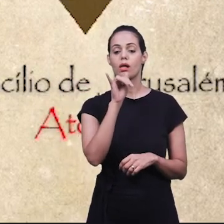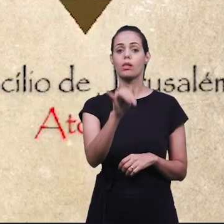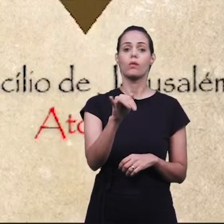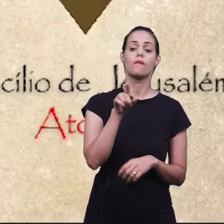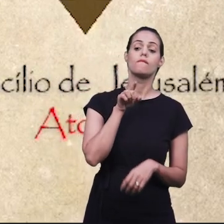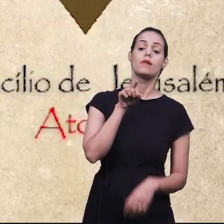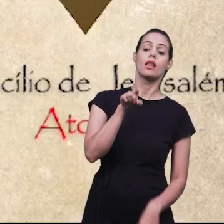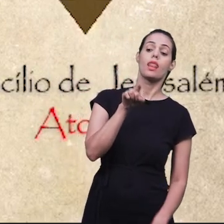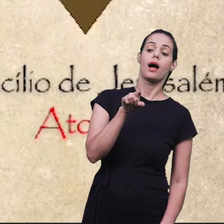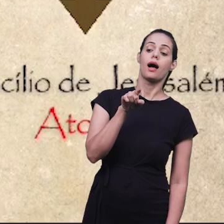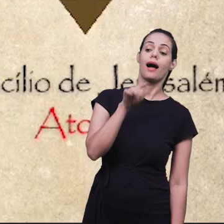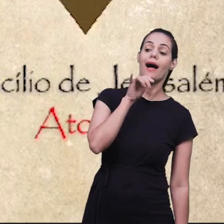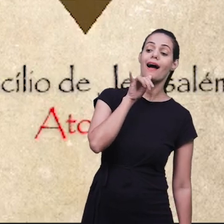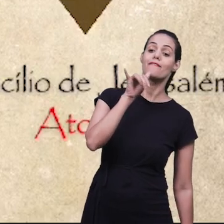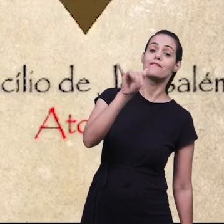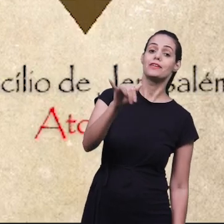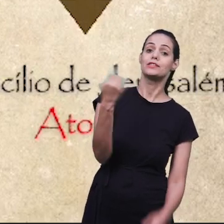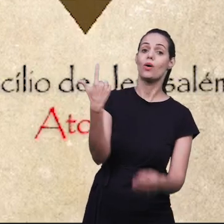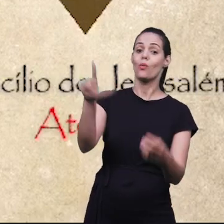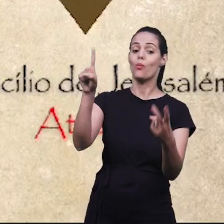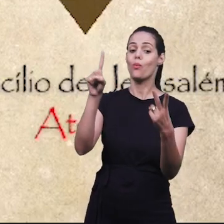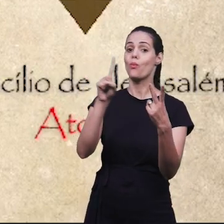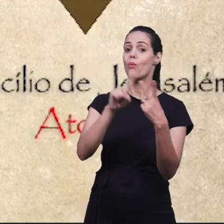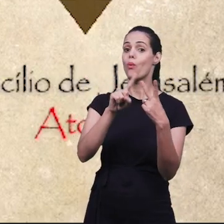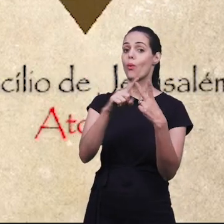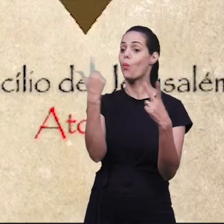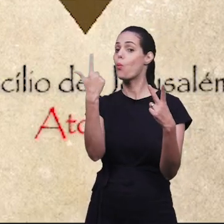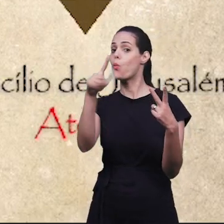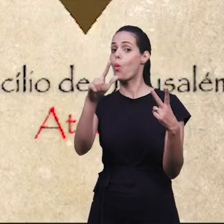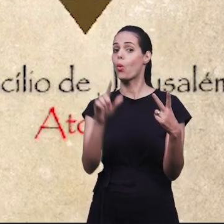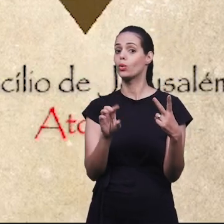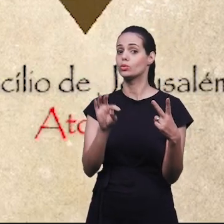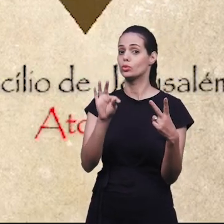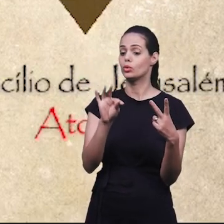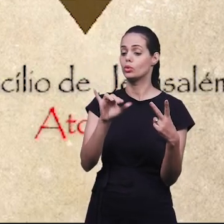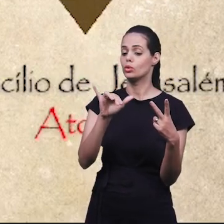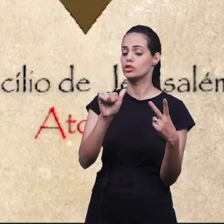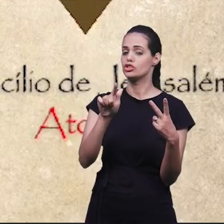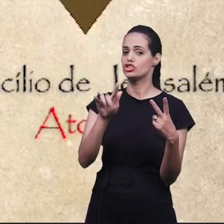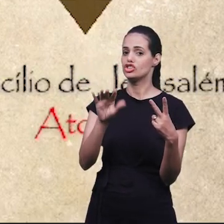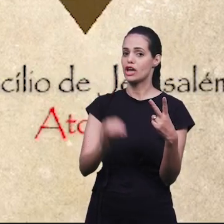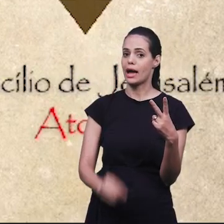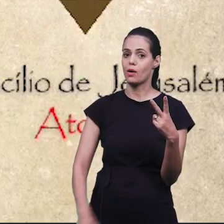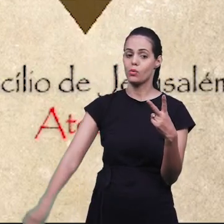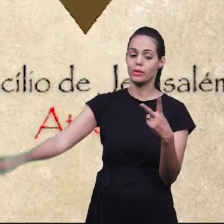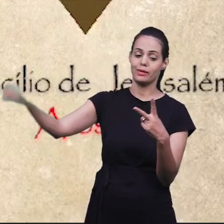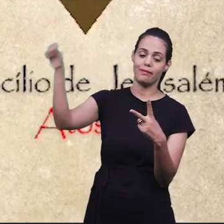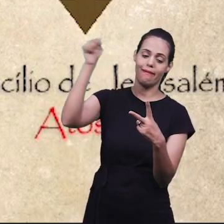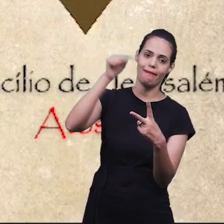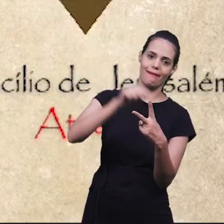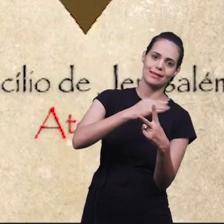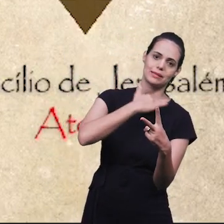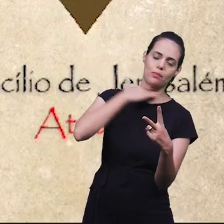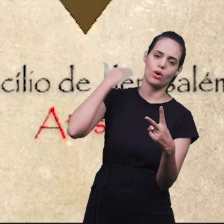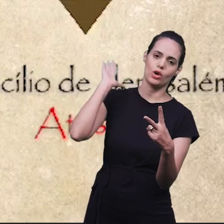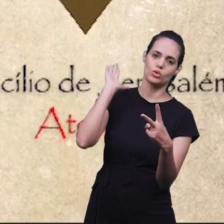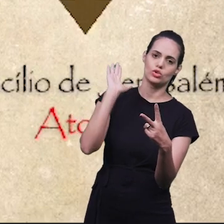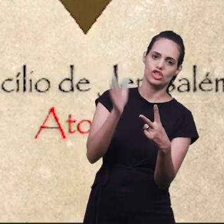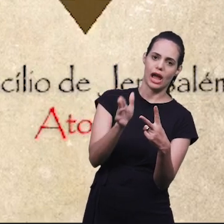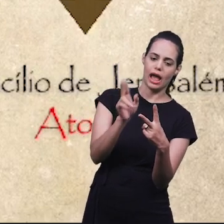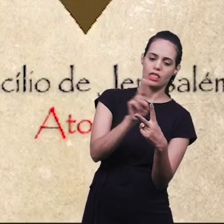assim, avisa a Tiago, quer dizer, avisa a um outro Tiago que esse aqui morreu,